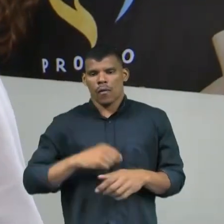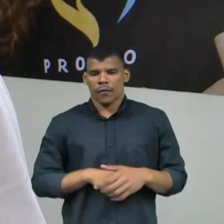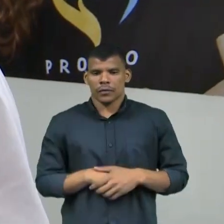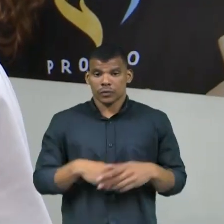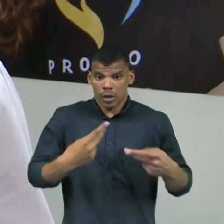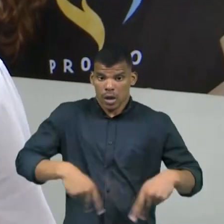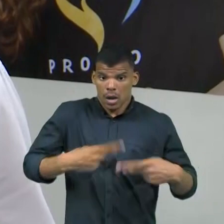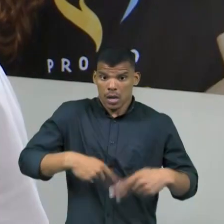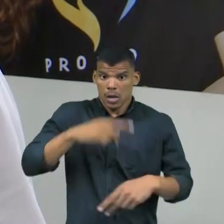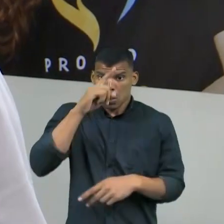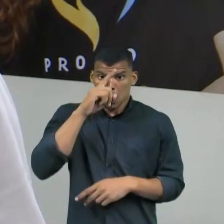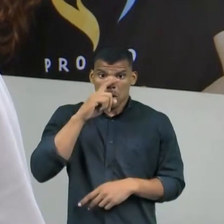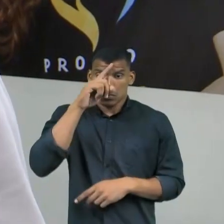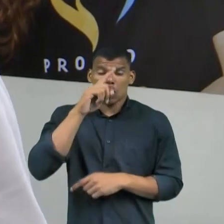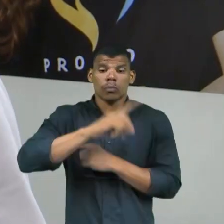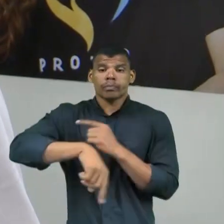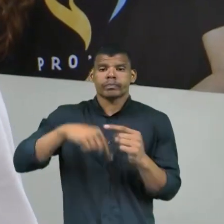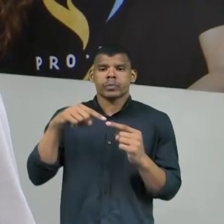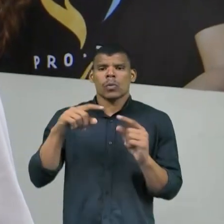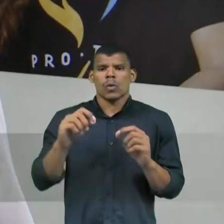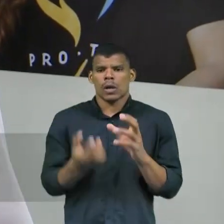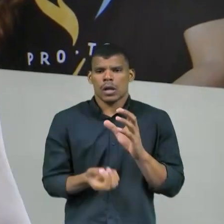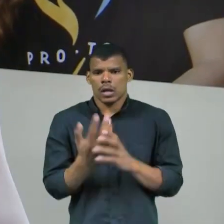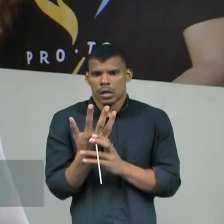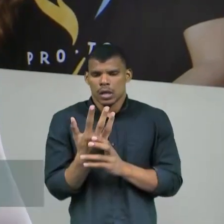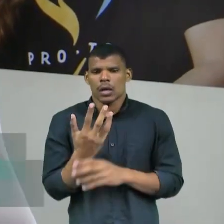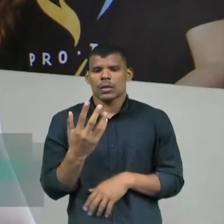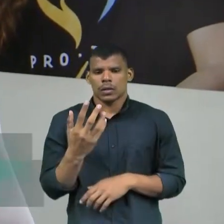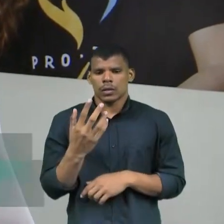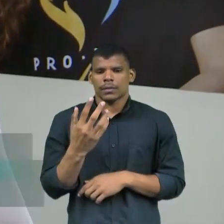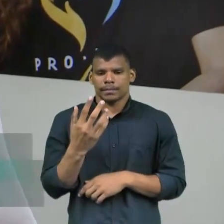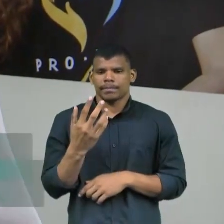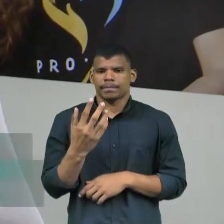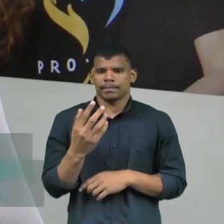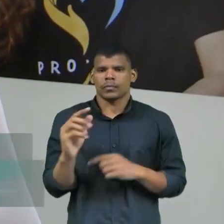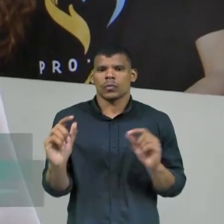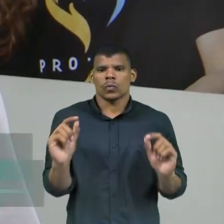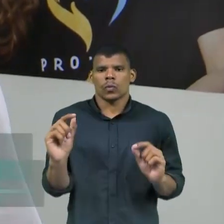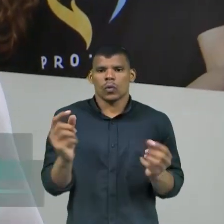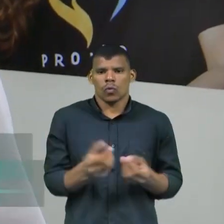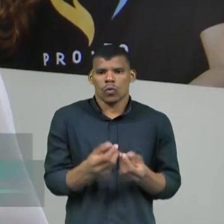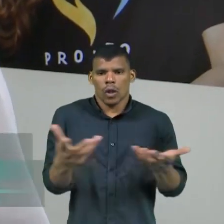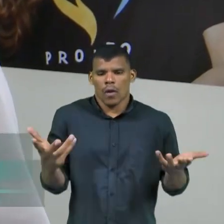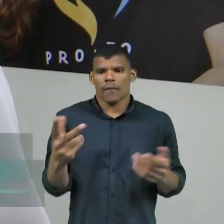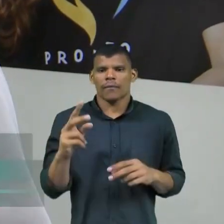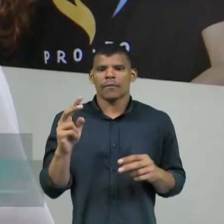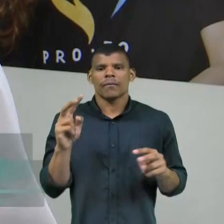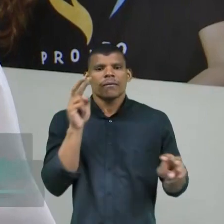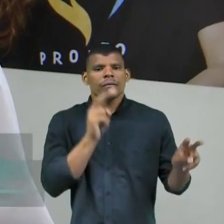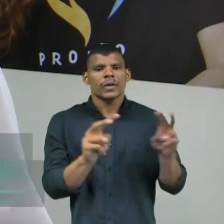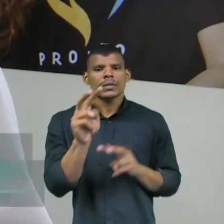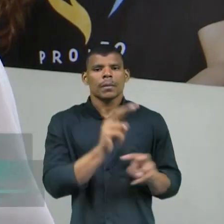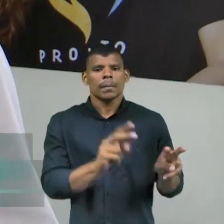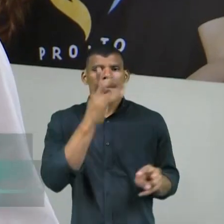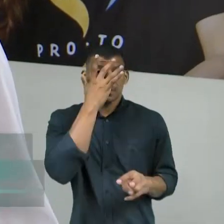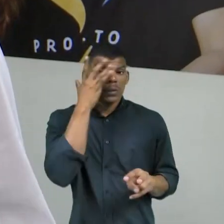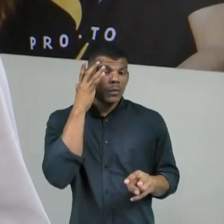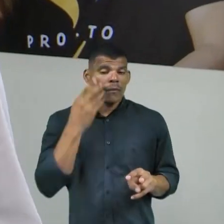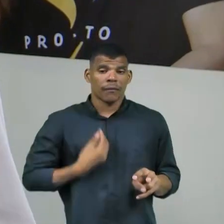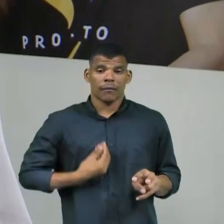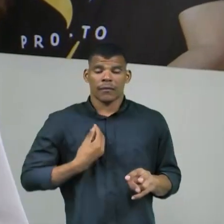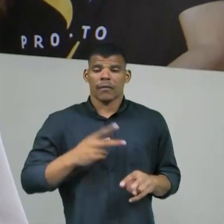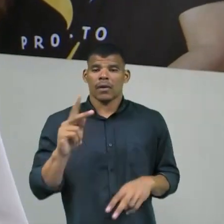decidiu criar essa exposição fotográfica justamente com o intuito de dar visibilidade a pessoas que vivem com